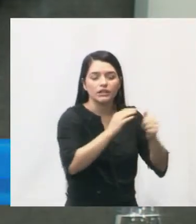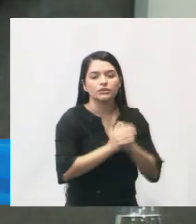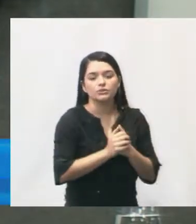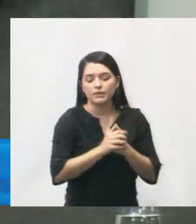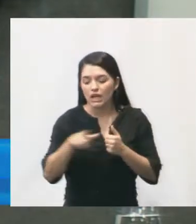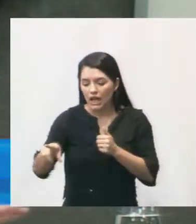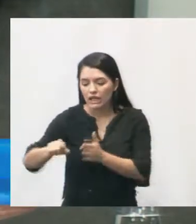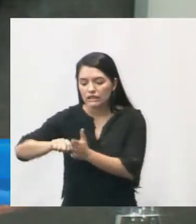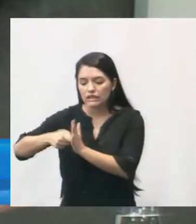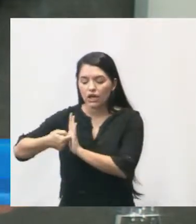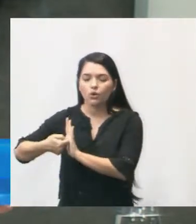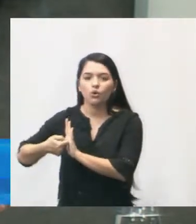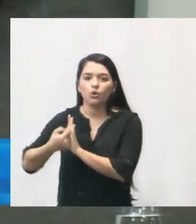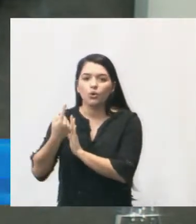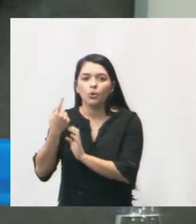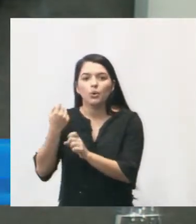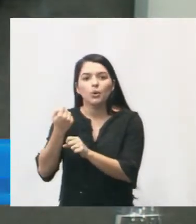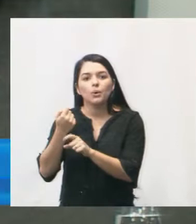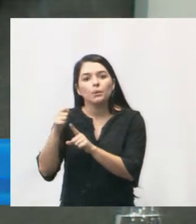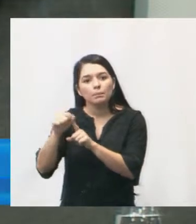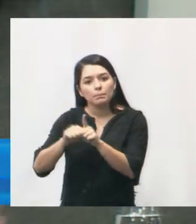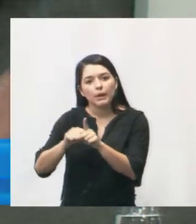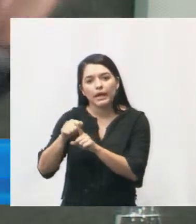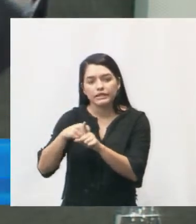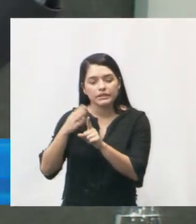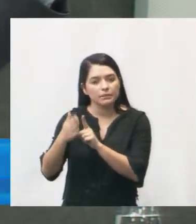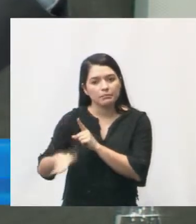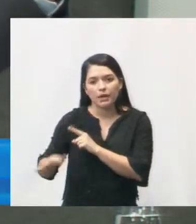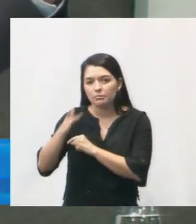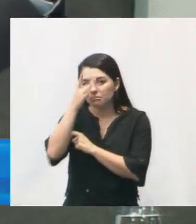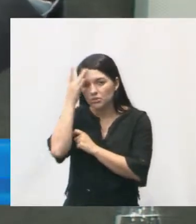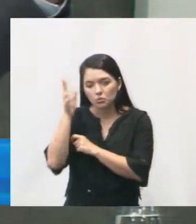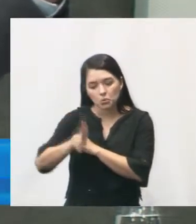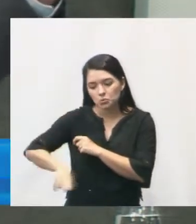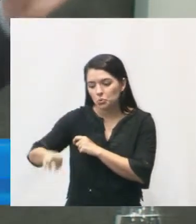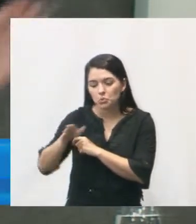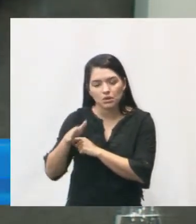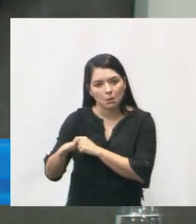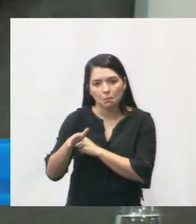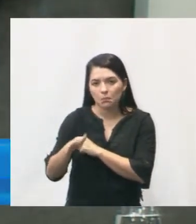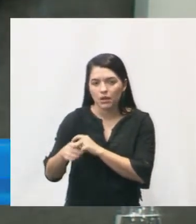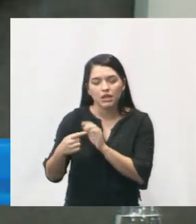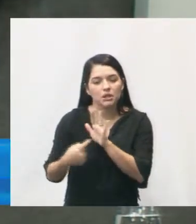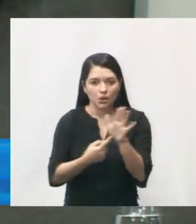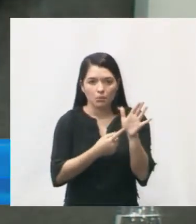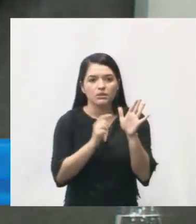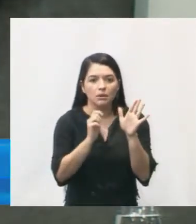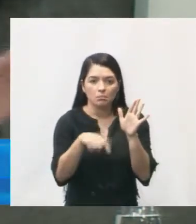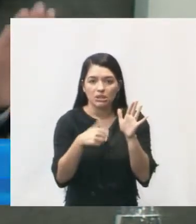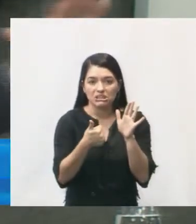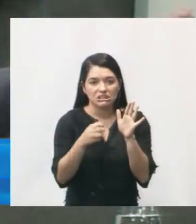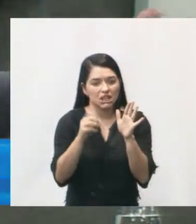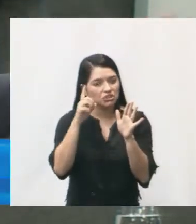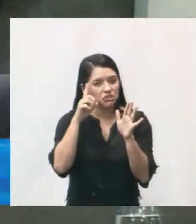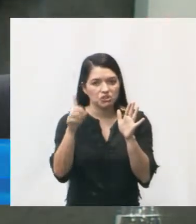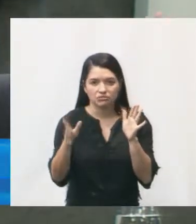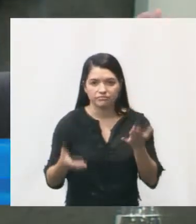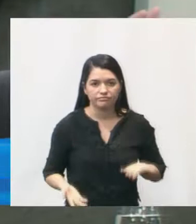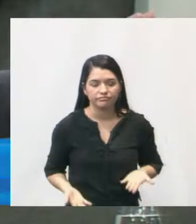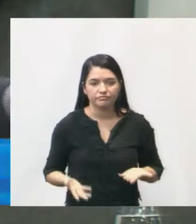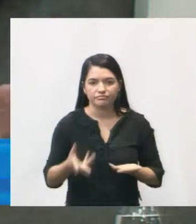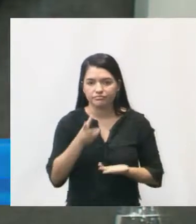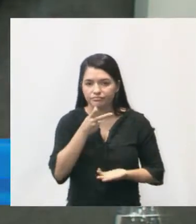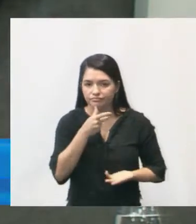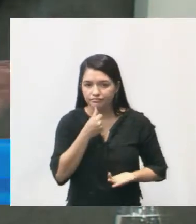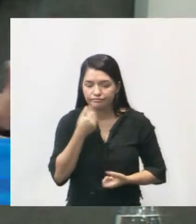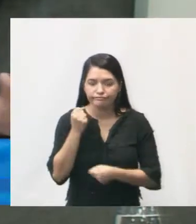um mês e meio que as pessoas não usam aquele campo, e eu mostrei que dá para fazer uma obra dessa em 10 dias. Tem um mês e meio, vereador Roberto, está parado lá, não tem